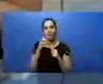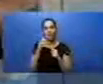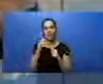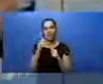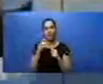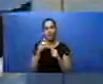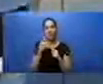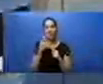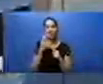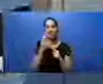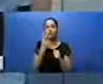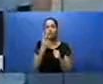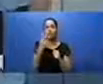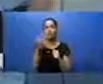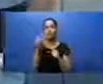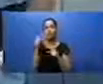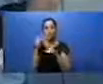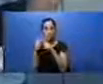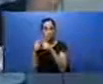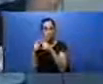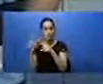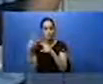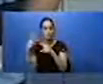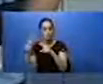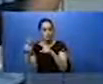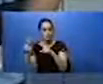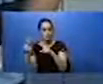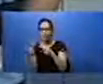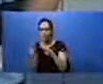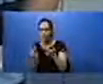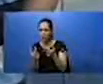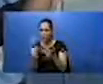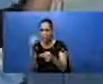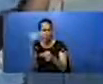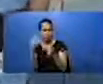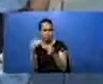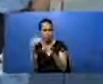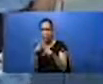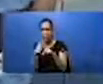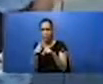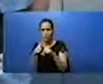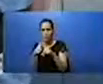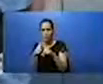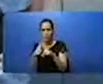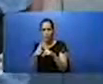5 vezes 2. Portanto, faço a mesma coisa que o de cima. 17.